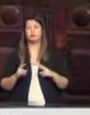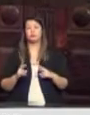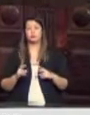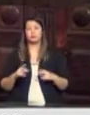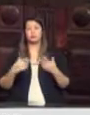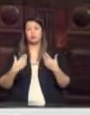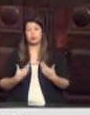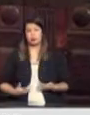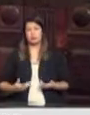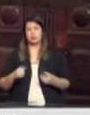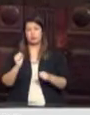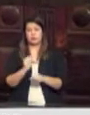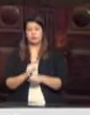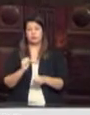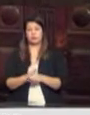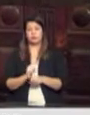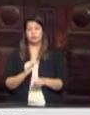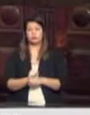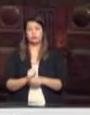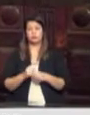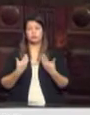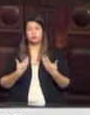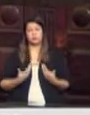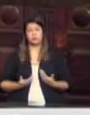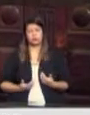Cansado de esperar,